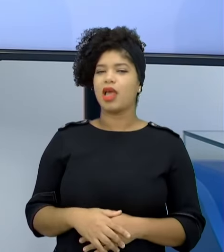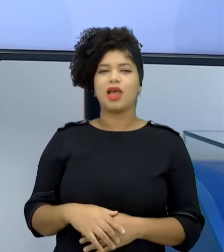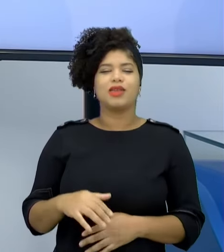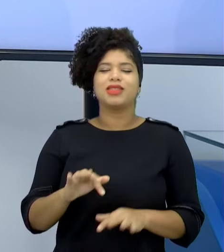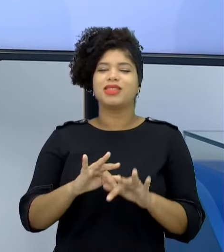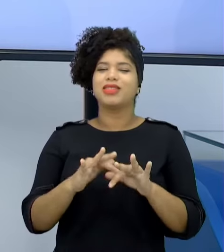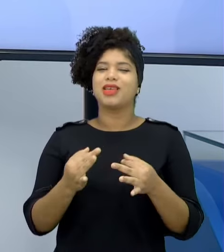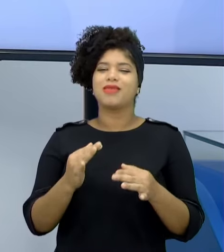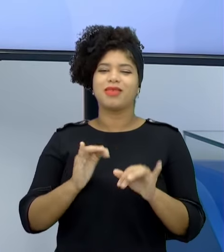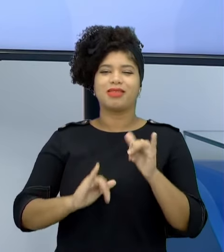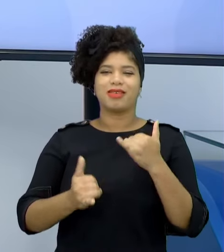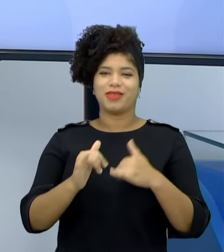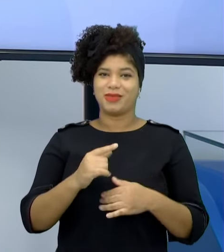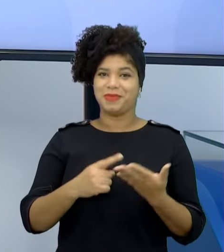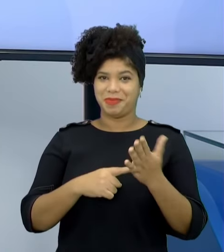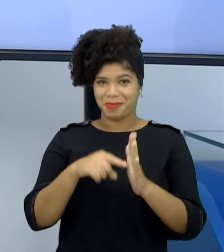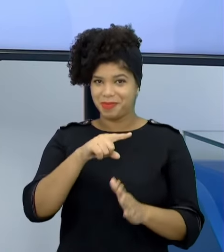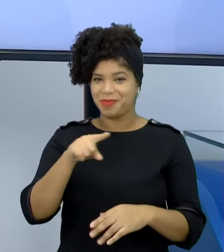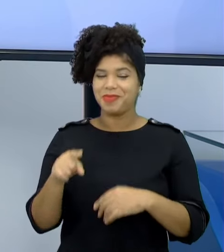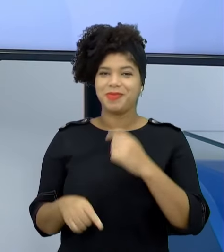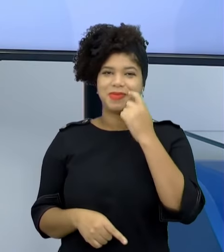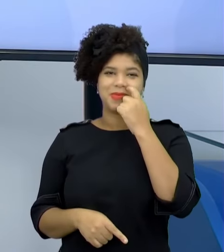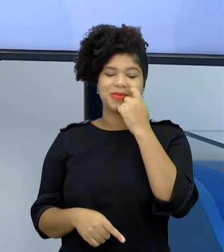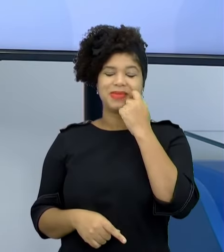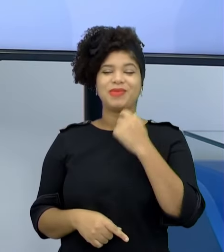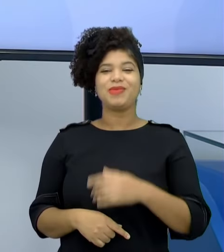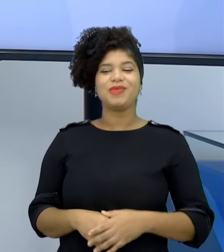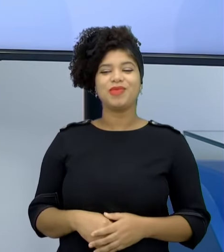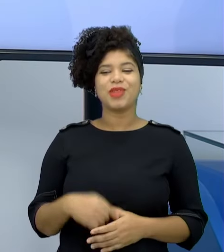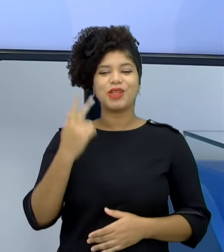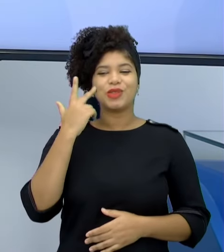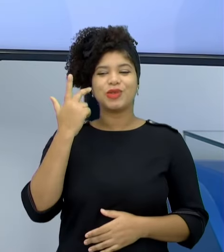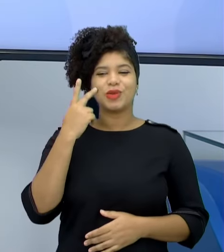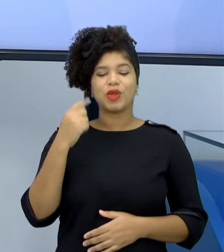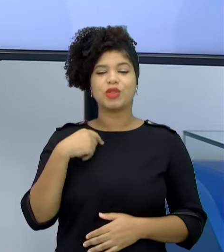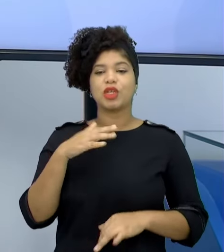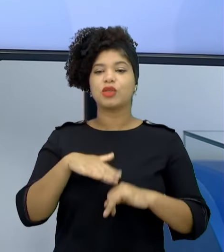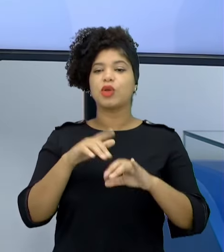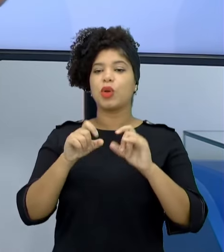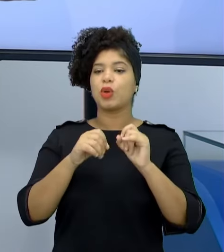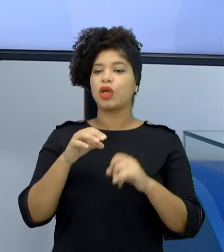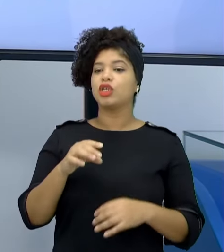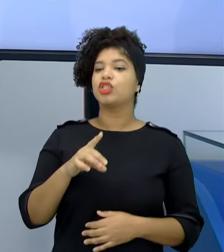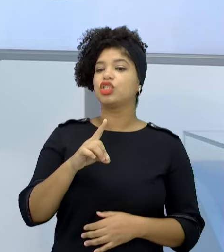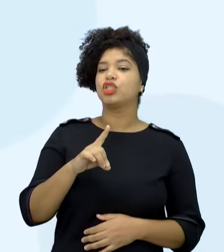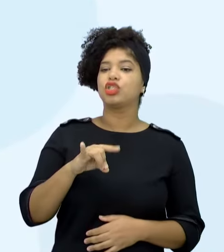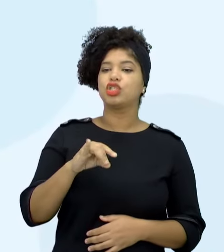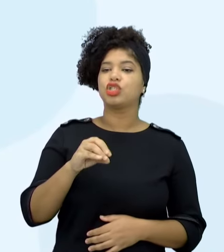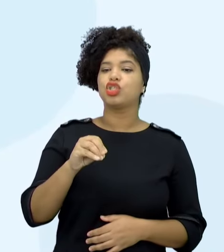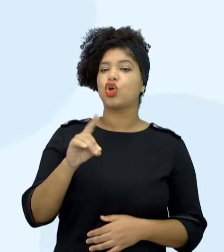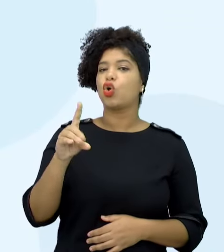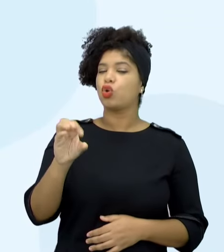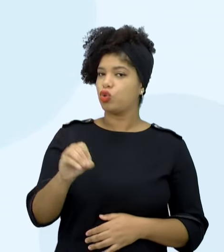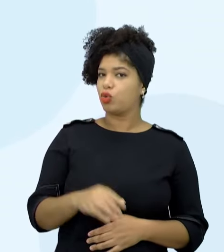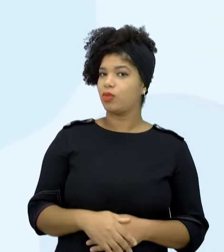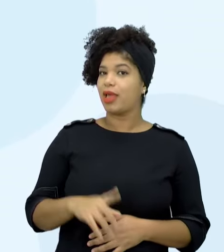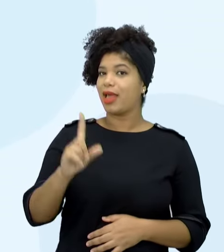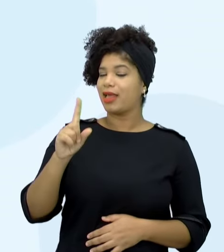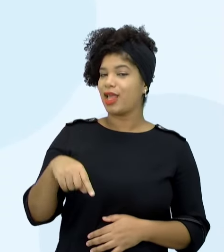tecnologia de hoje. Aqui eu estou apresentando para você o que geralmente a gente chama de diodo, é a junção de